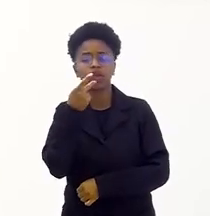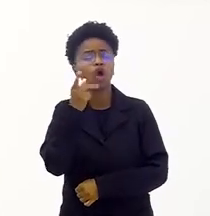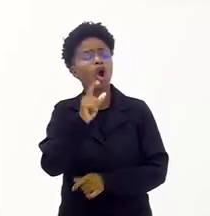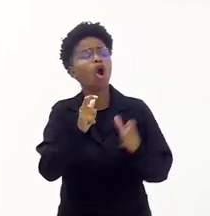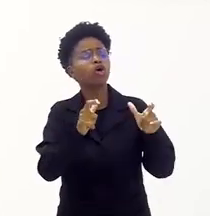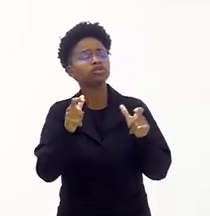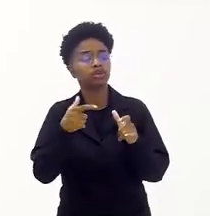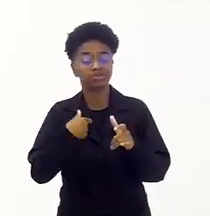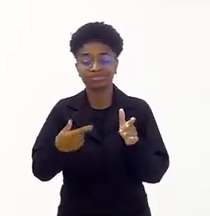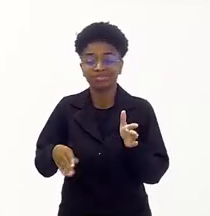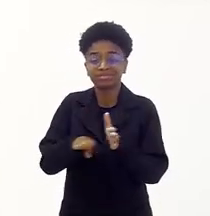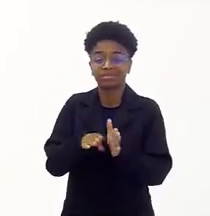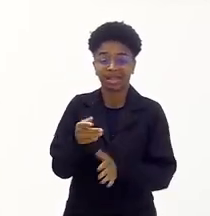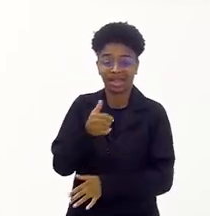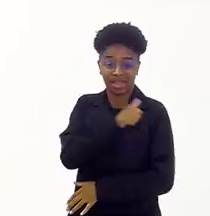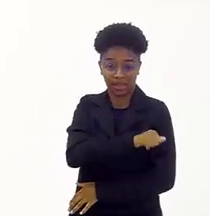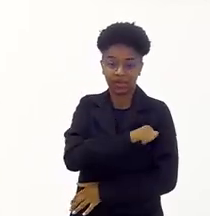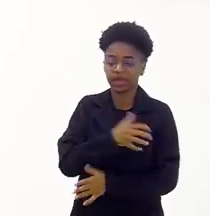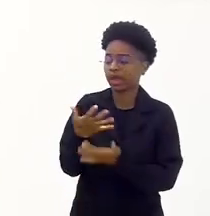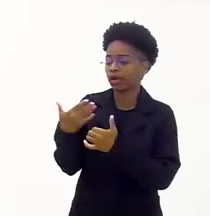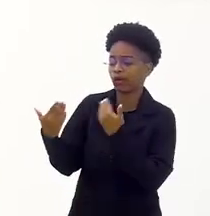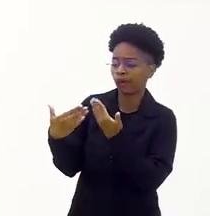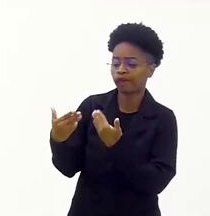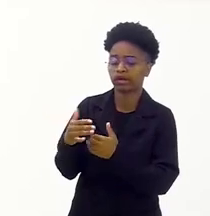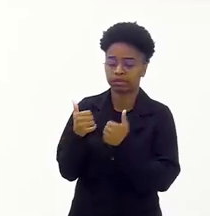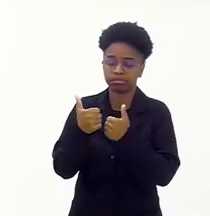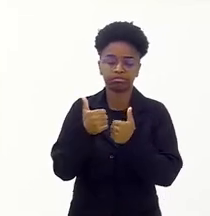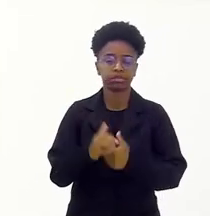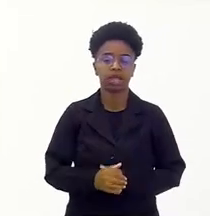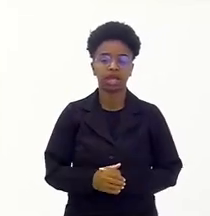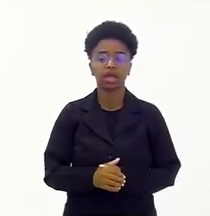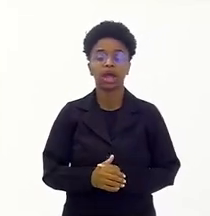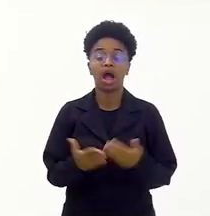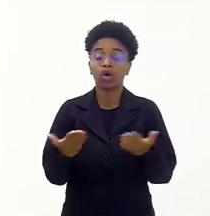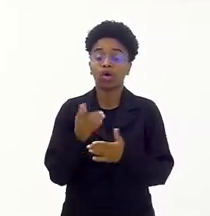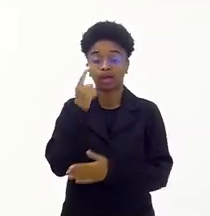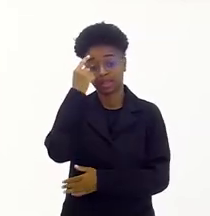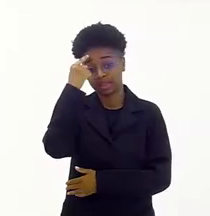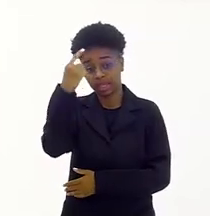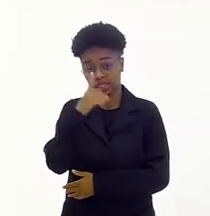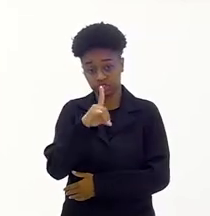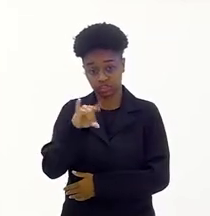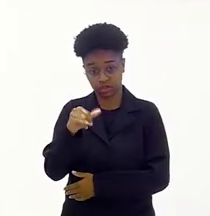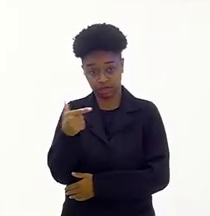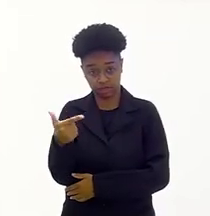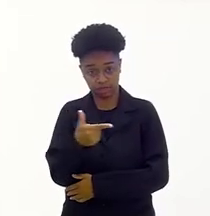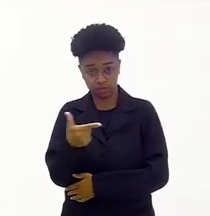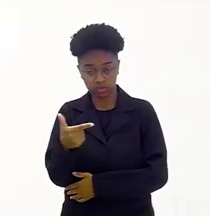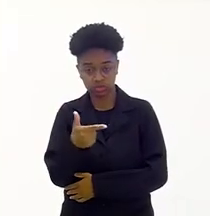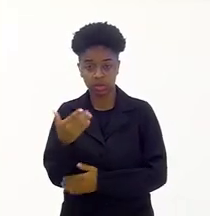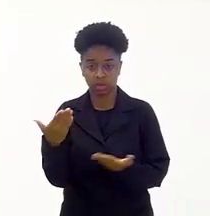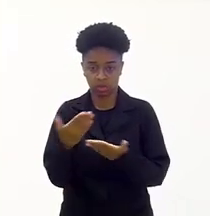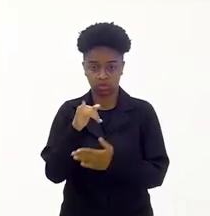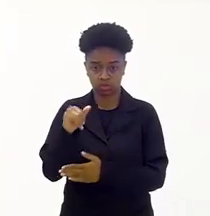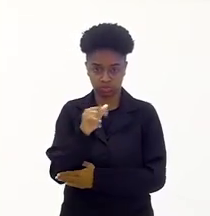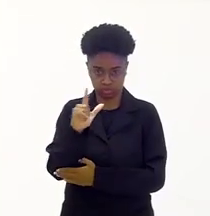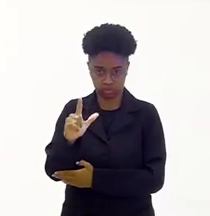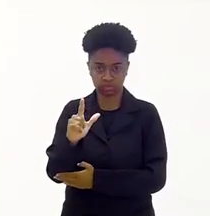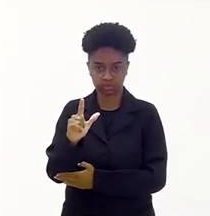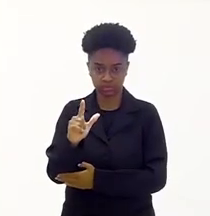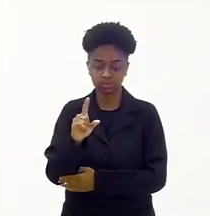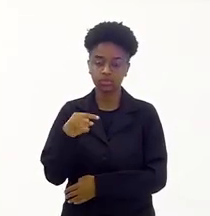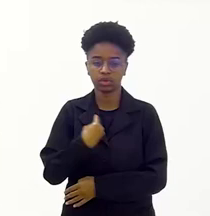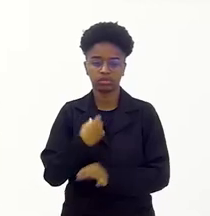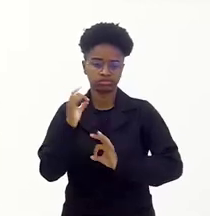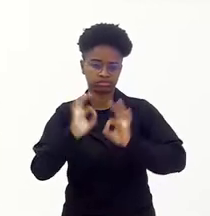você está onde? Eu falei, estou chegando no Rio. Então, queremos conversar com você. Aí, fomos. E a ideia agora é no dia 22 de julho, né?